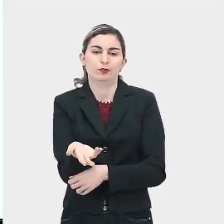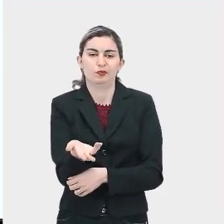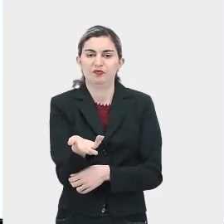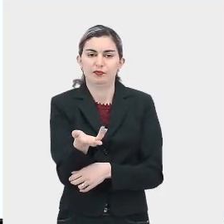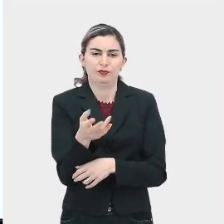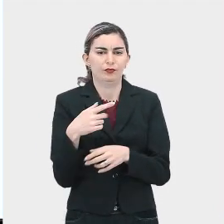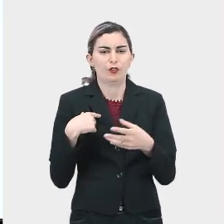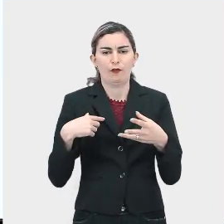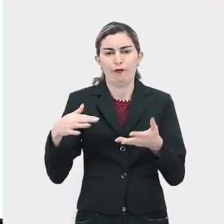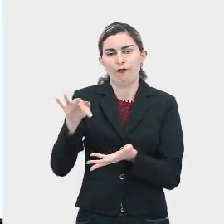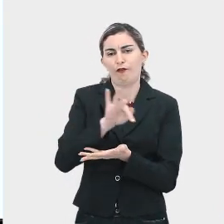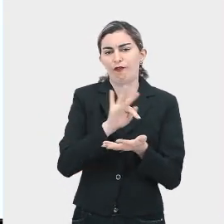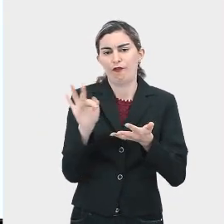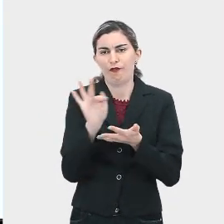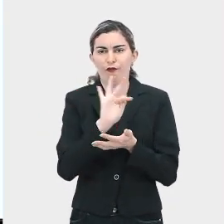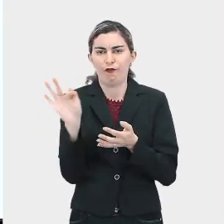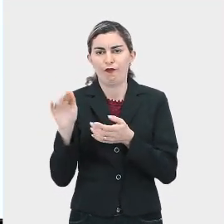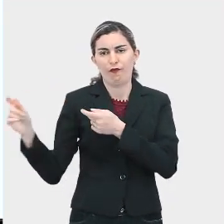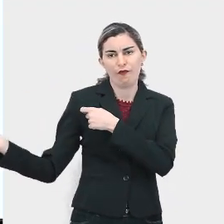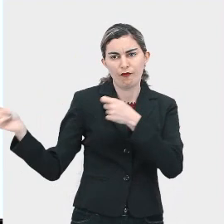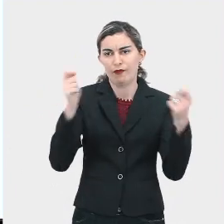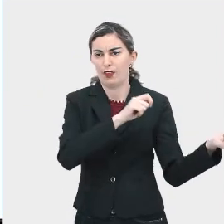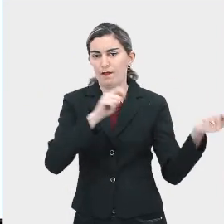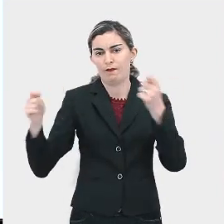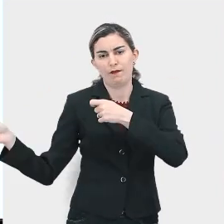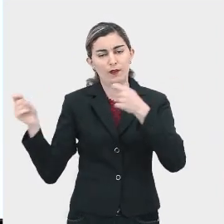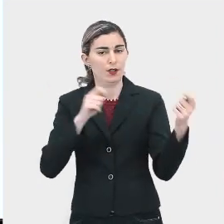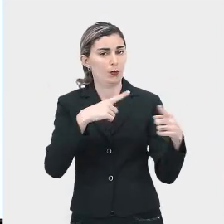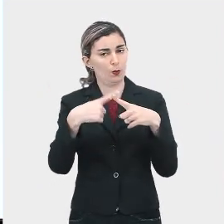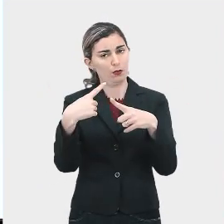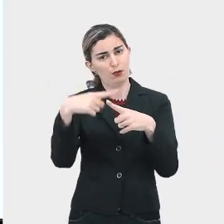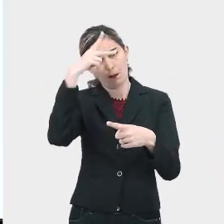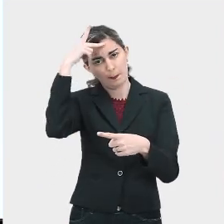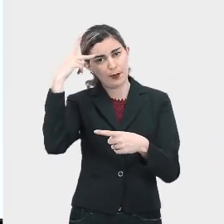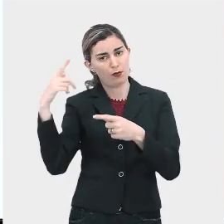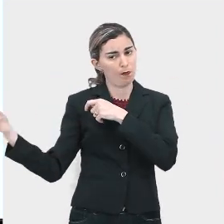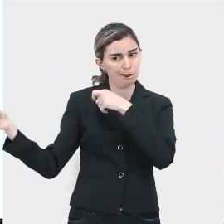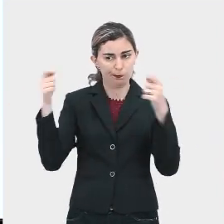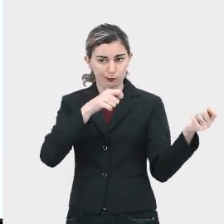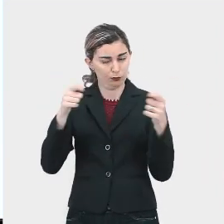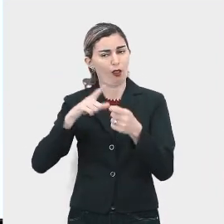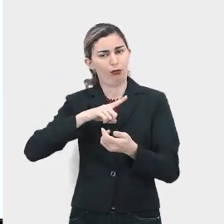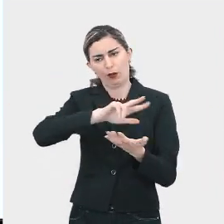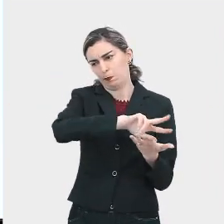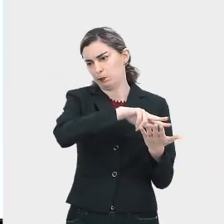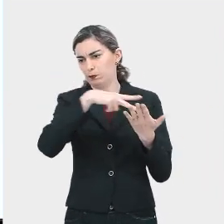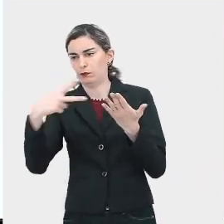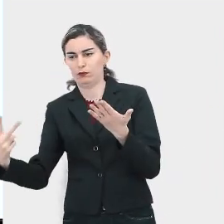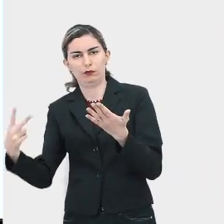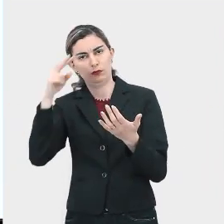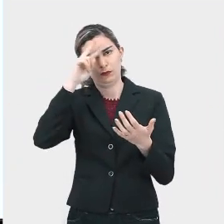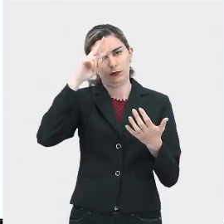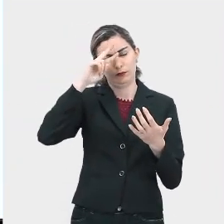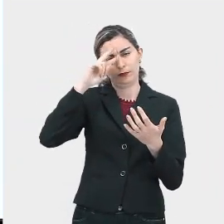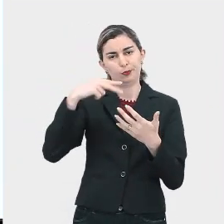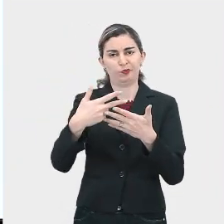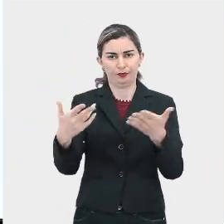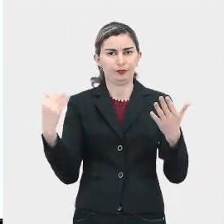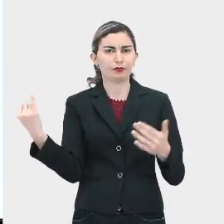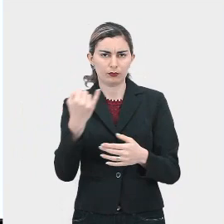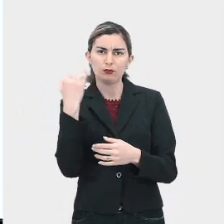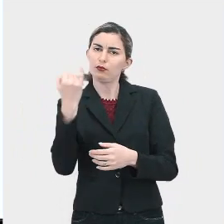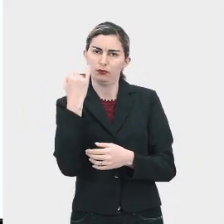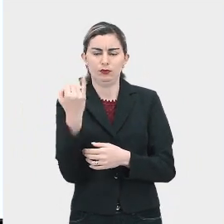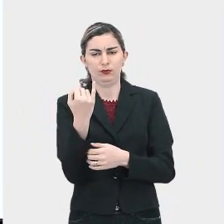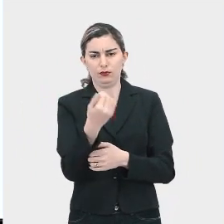se juntavam para dançar frevo? Tem todo um contexto histórico aí, importantíssimo, antes até mesmo da